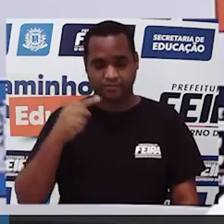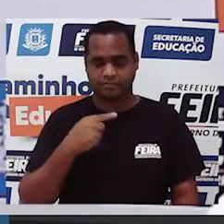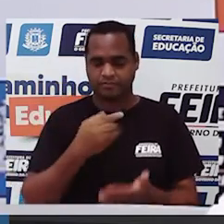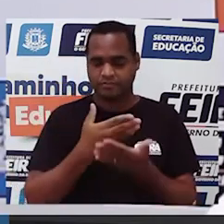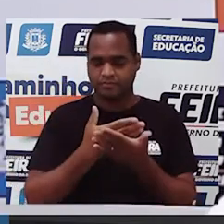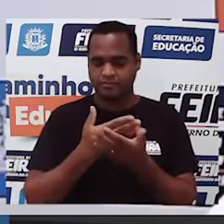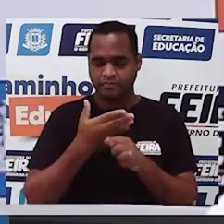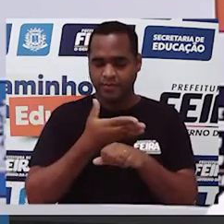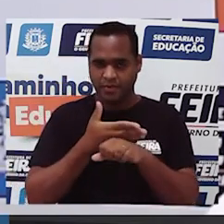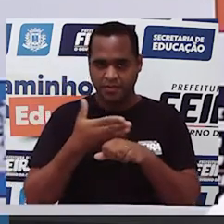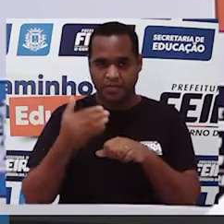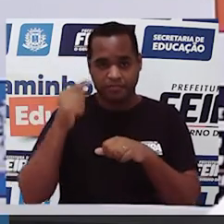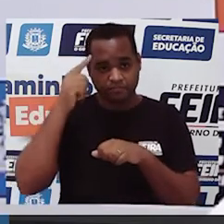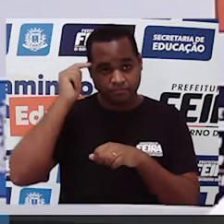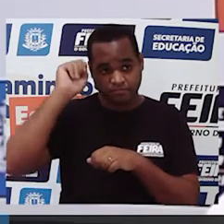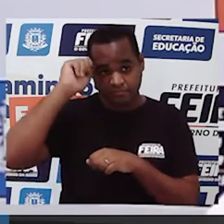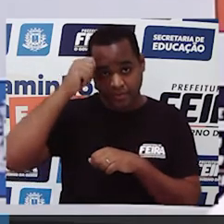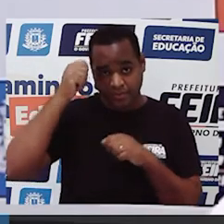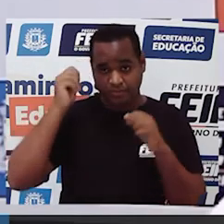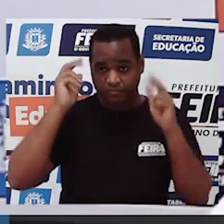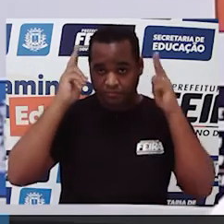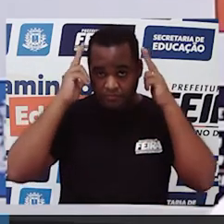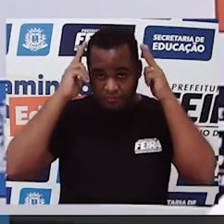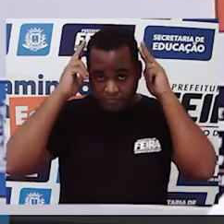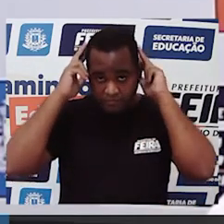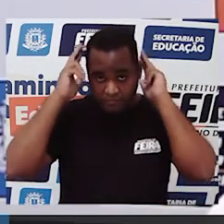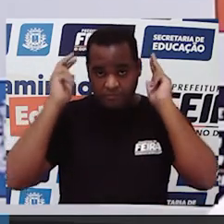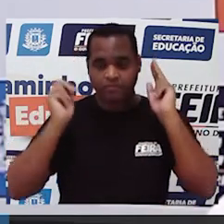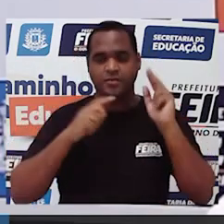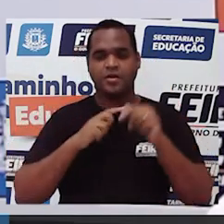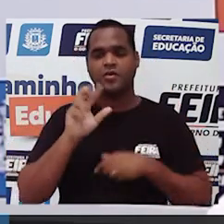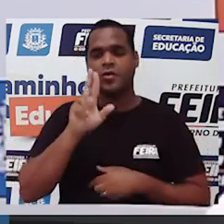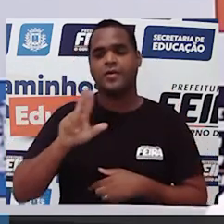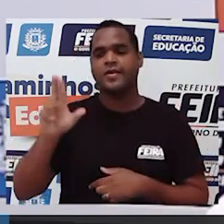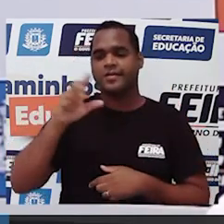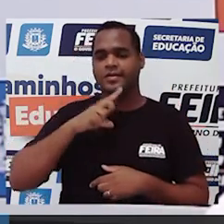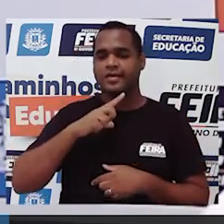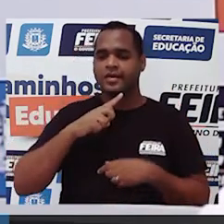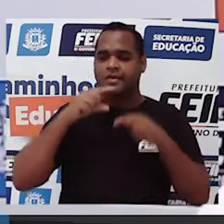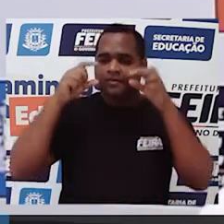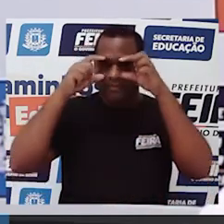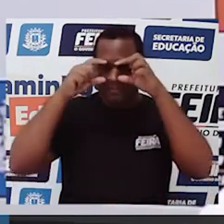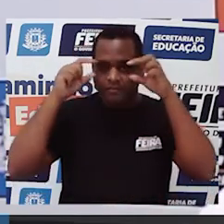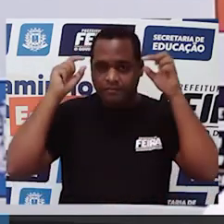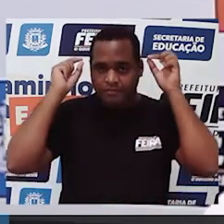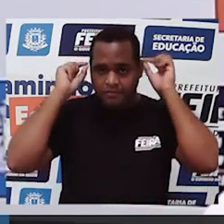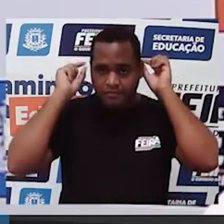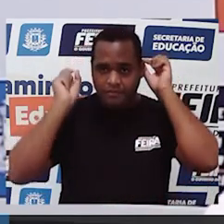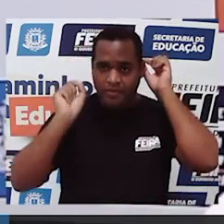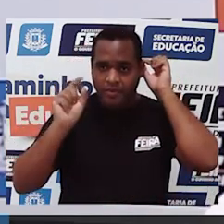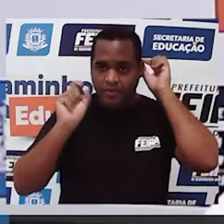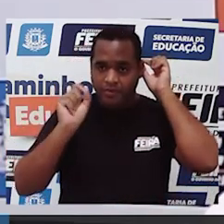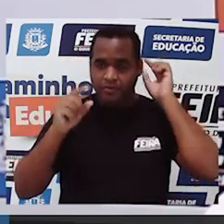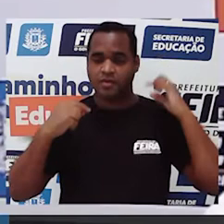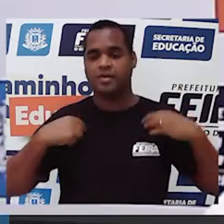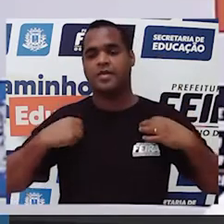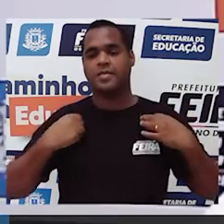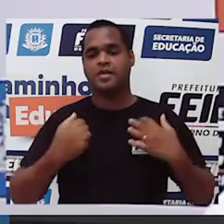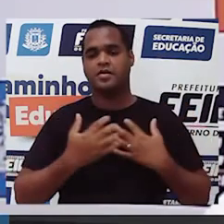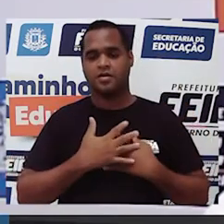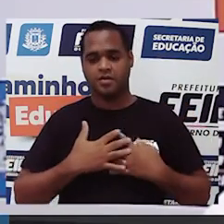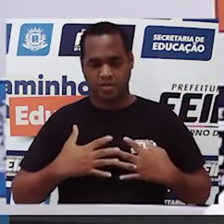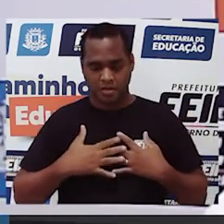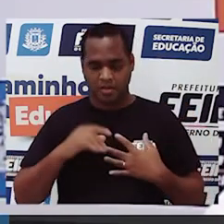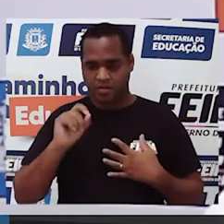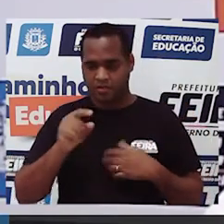de cabelo preto cortado bem curto, estou utilizando um óculos de armação azul. É uma camisa listrada, azul e branca,